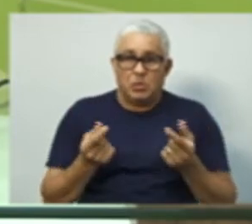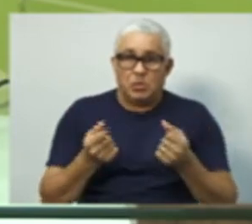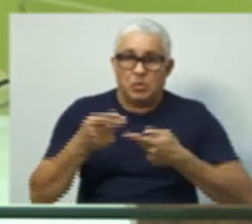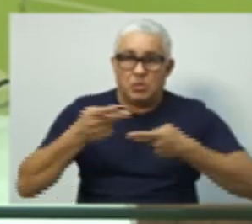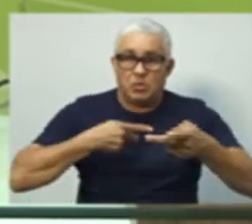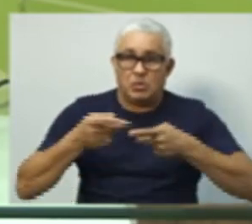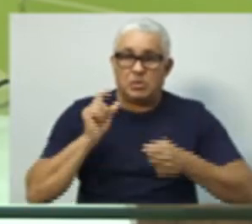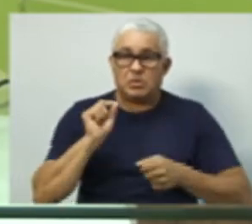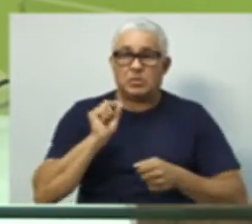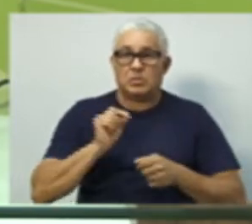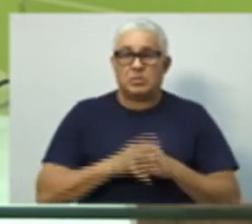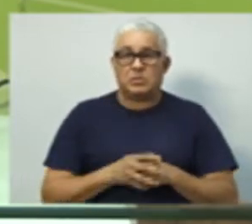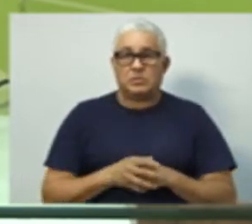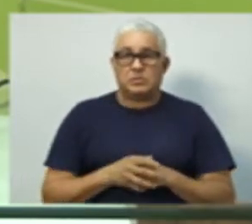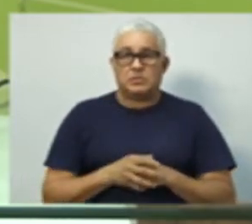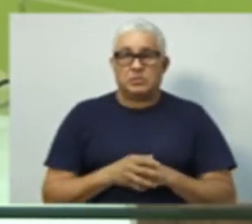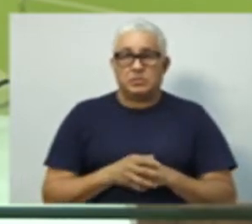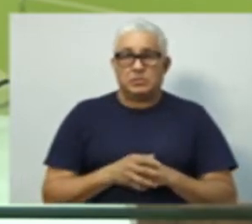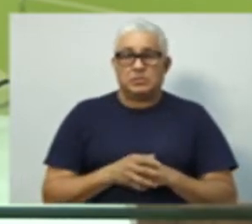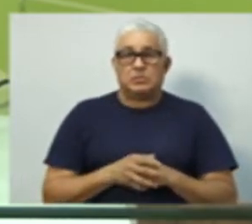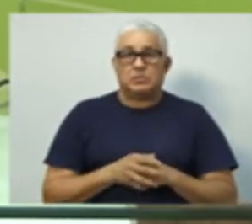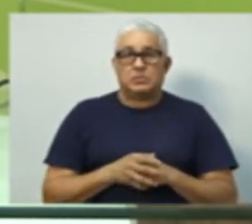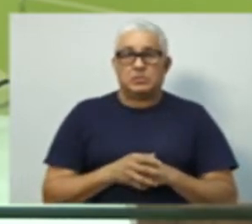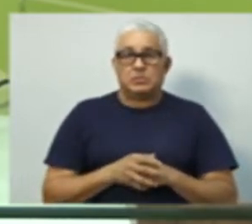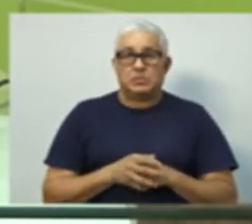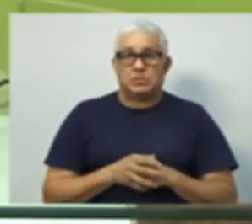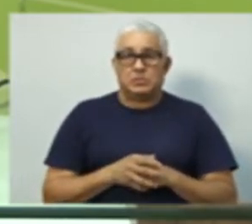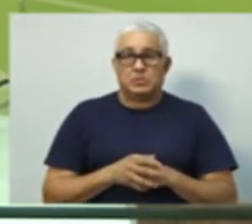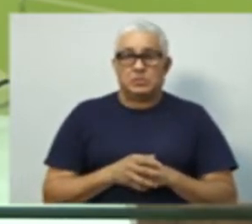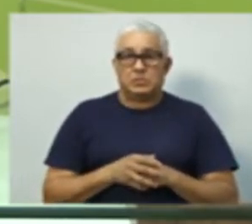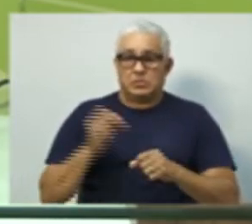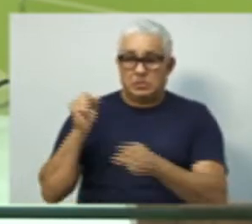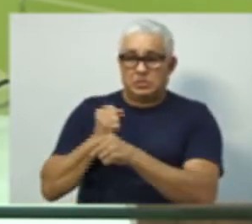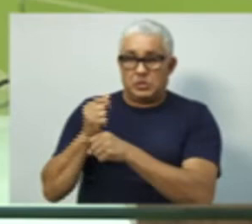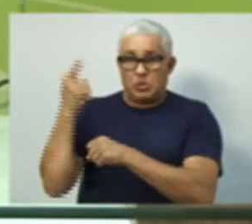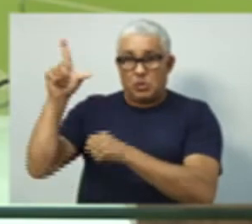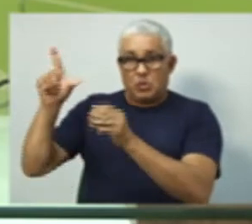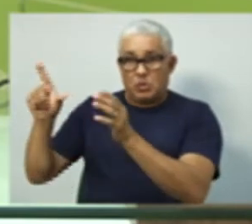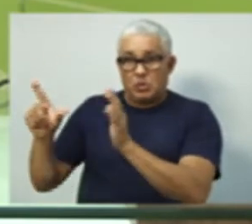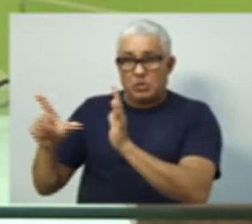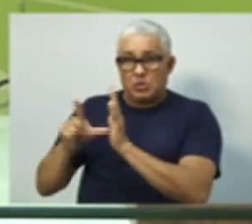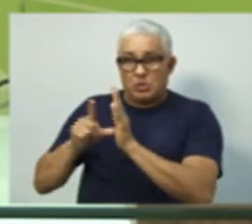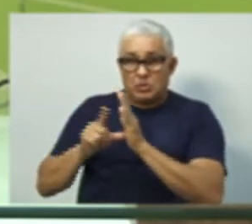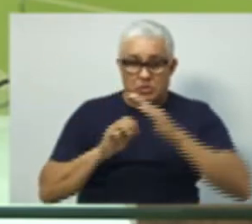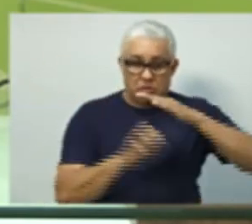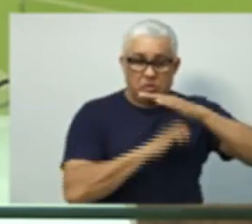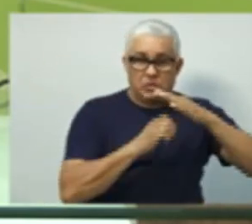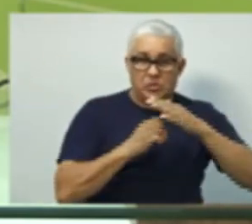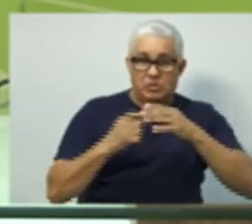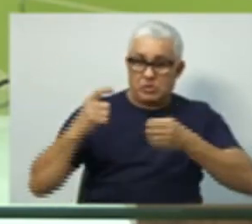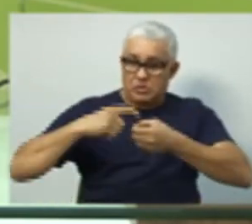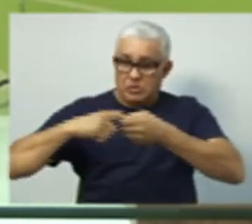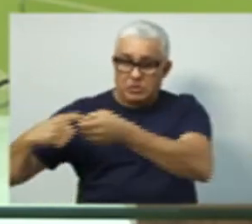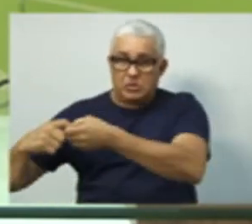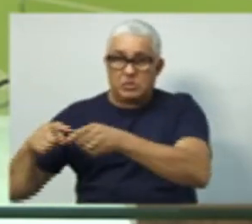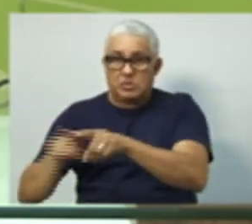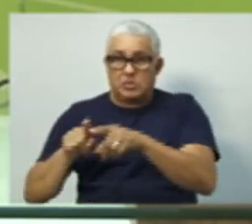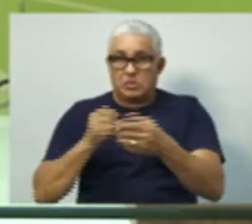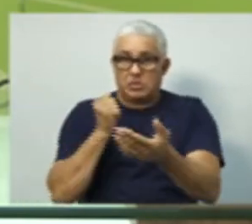de R$500. Mas a pessoa vê aquela prestação e ela, bom, esses R$500 eu posso